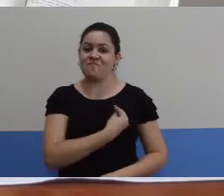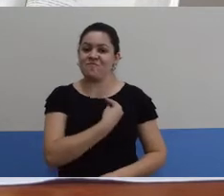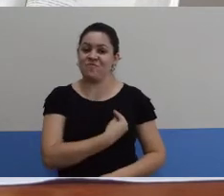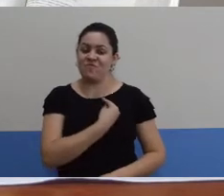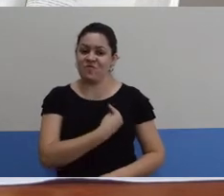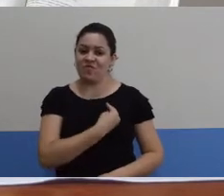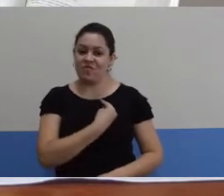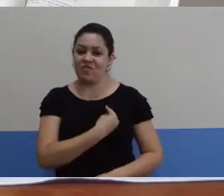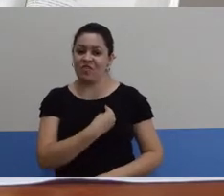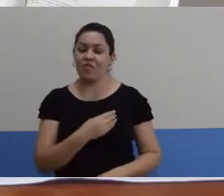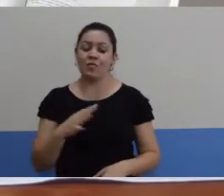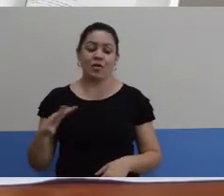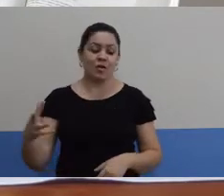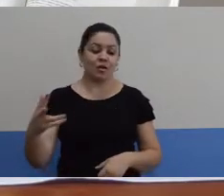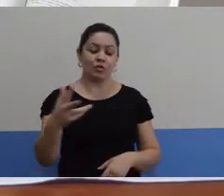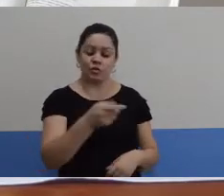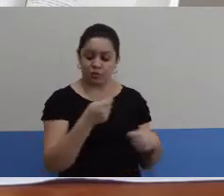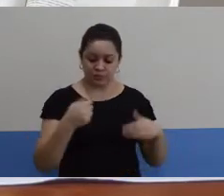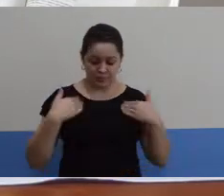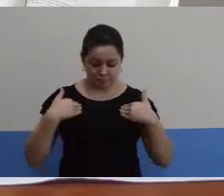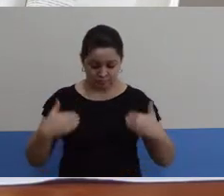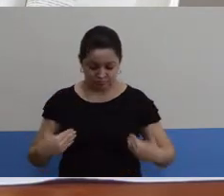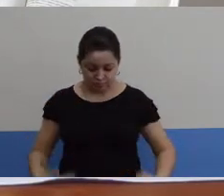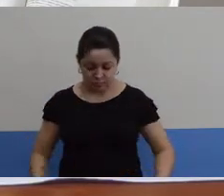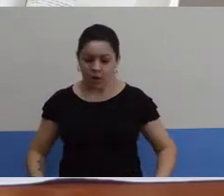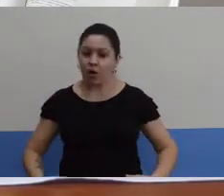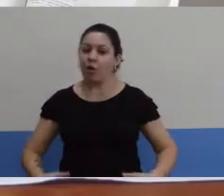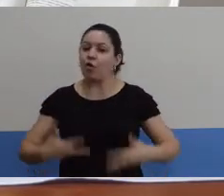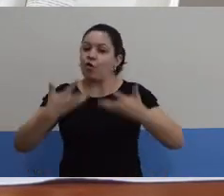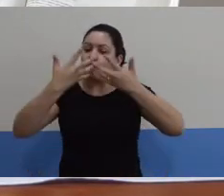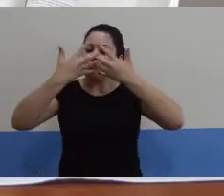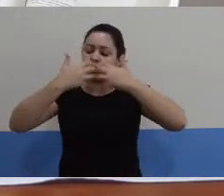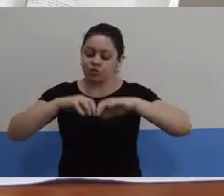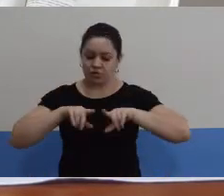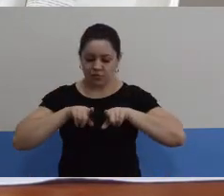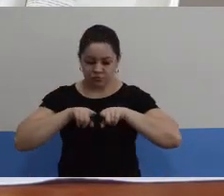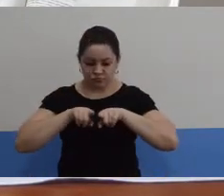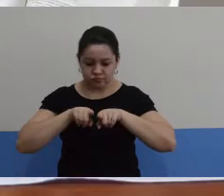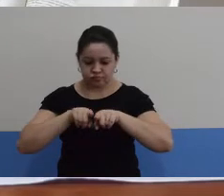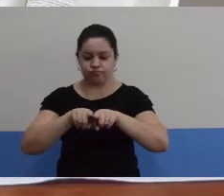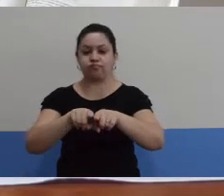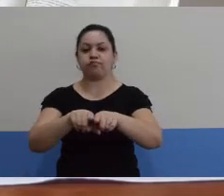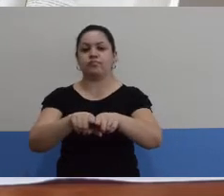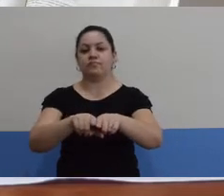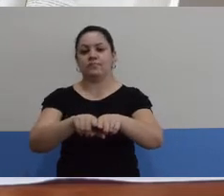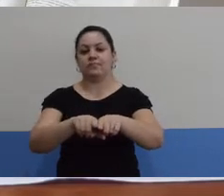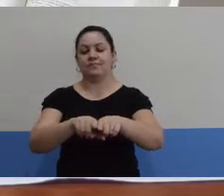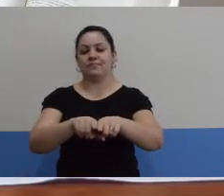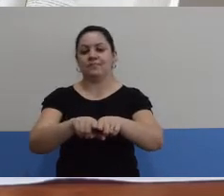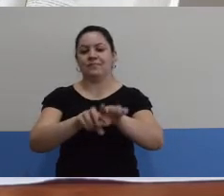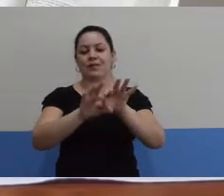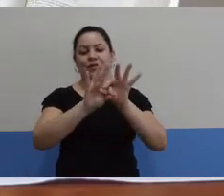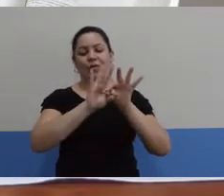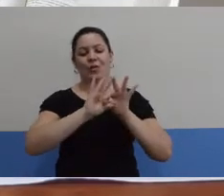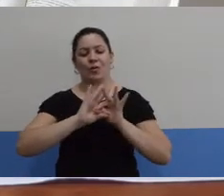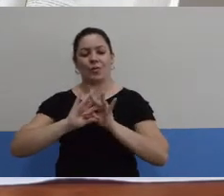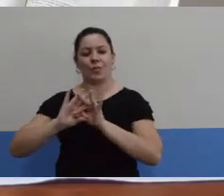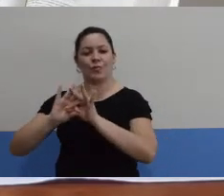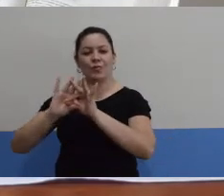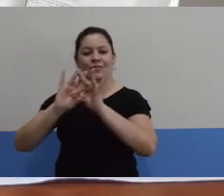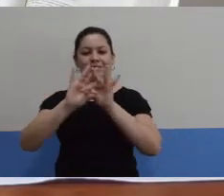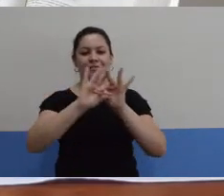estar funcionando e funcionando numa perfeita harmonia. Comunhão, comum